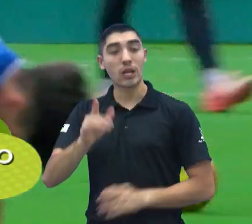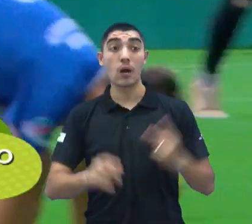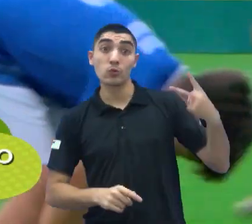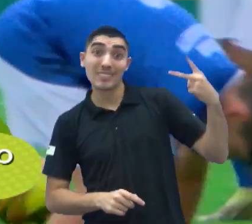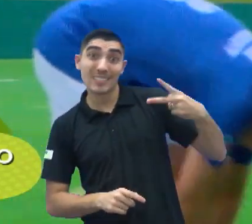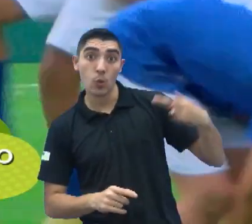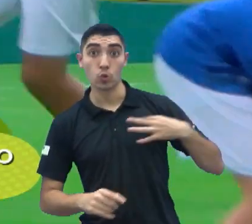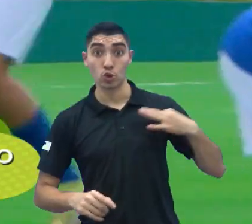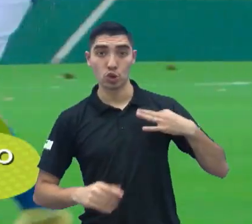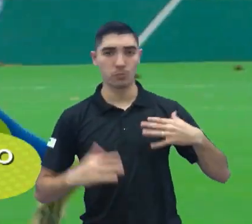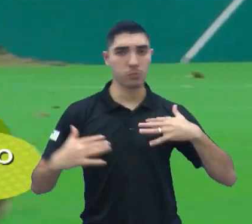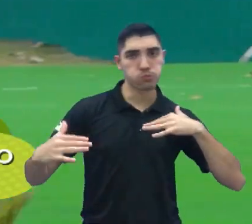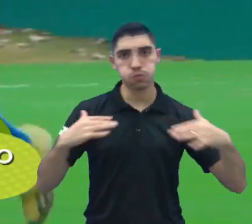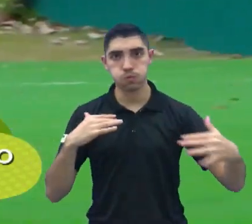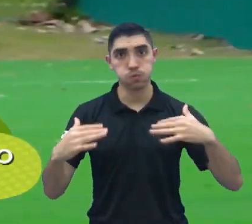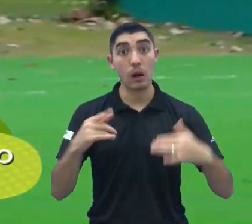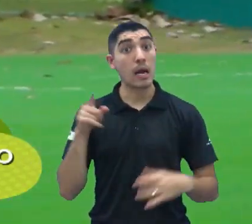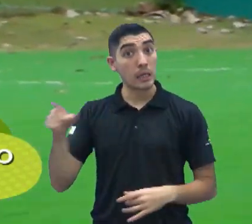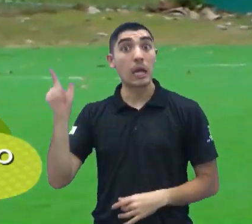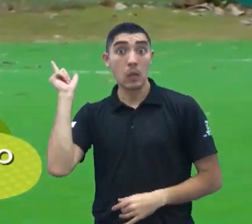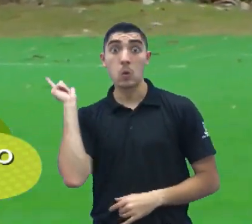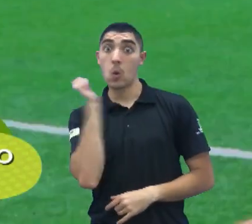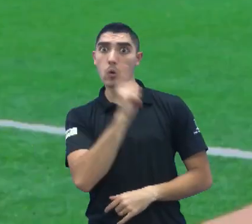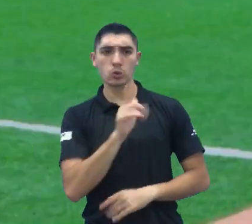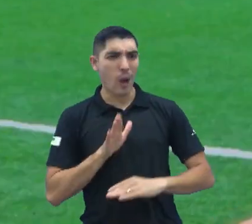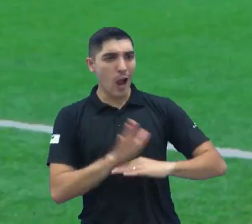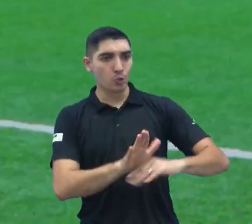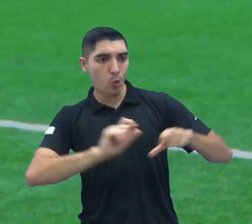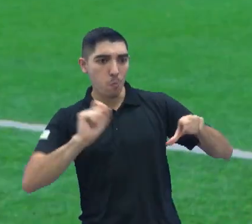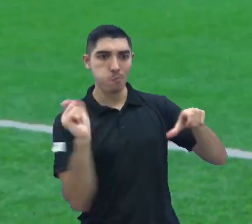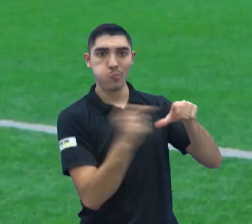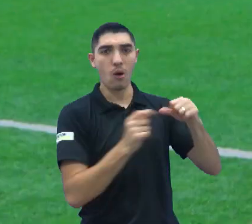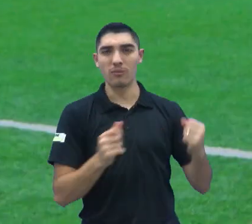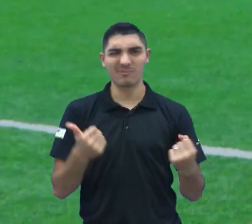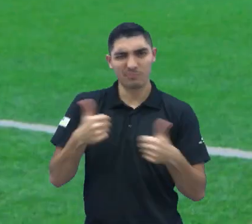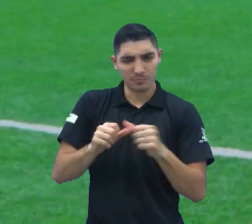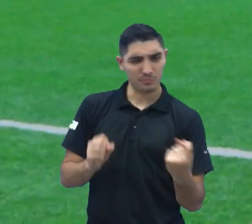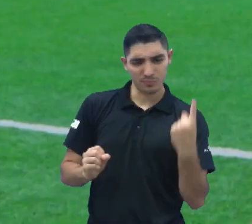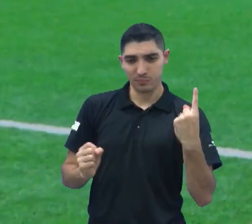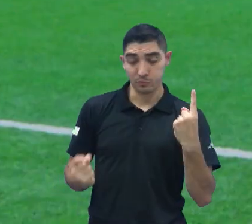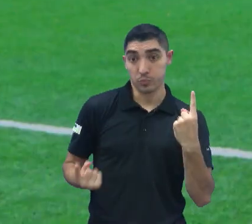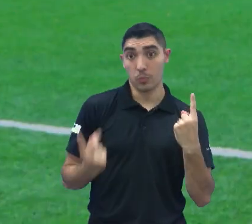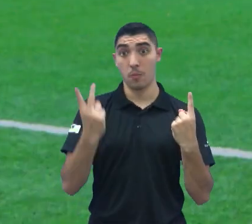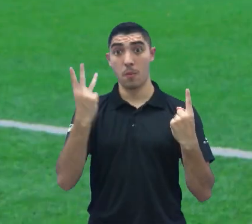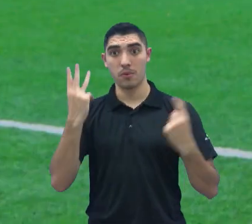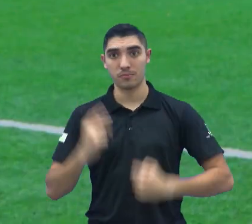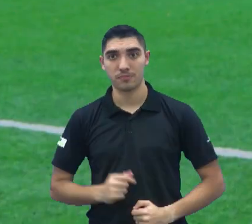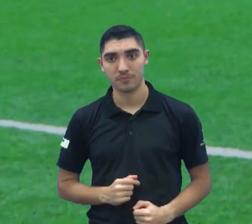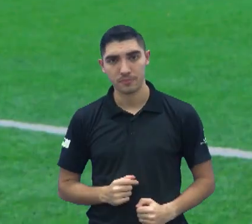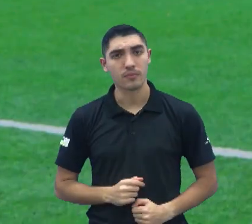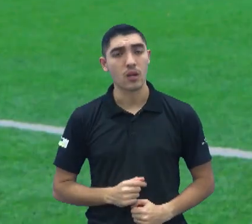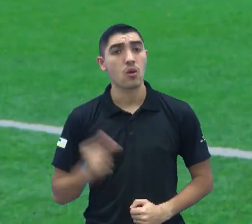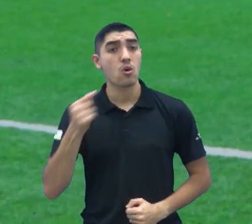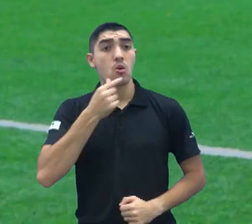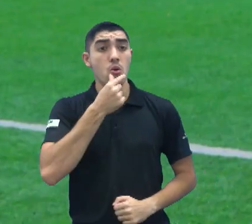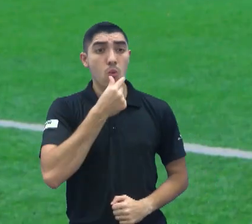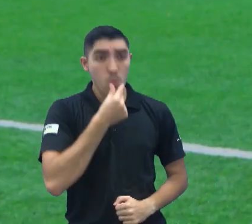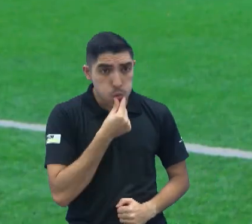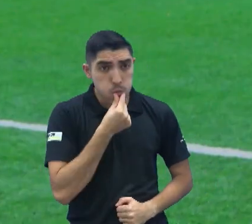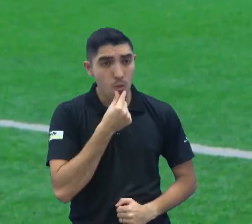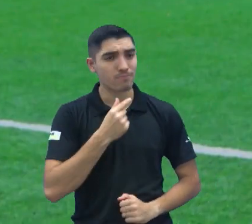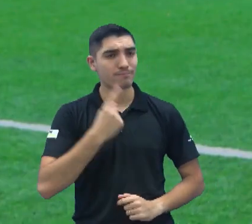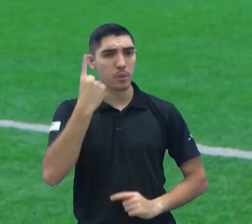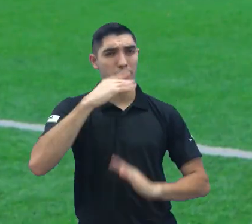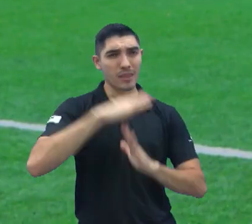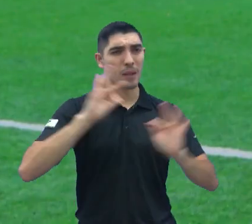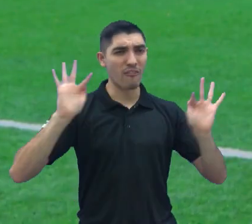na construção da virada histórica. O juiz apitou o final do primeiro tempo, eu pensei